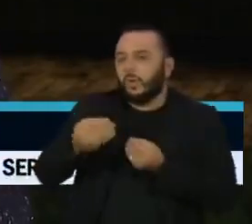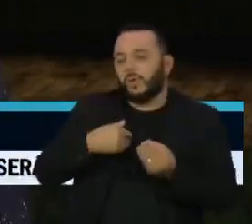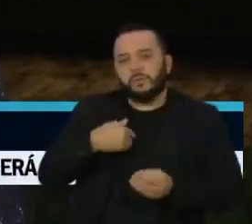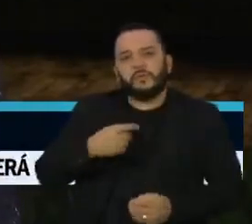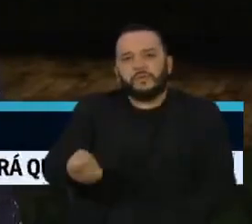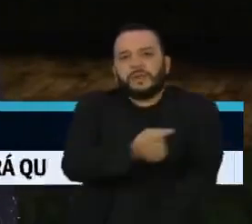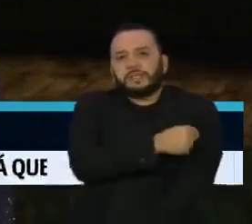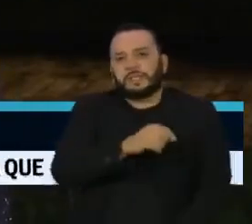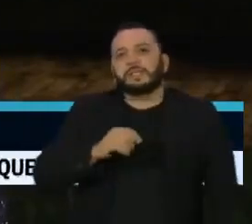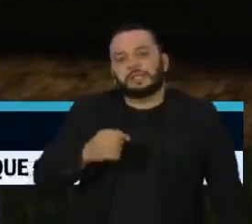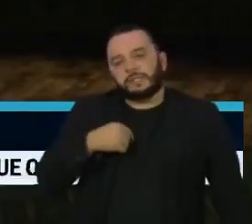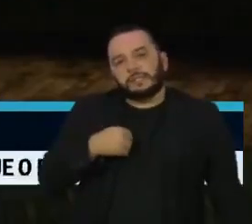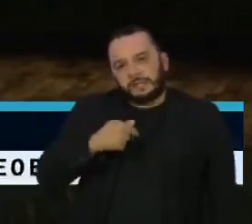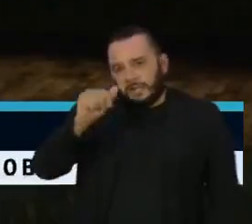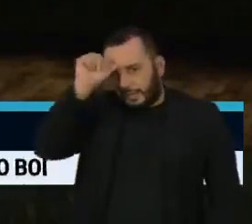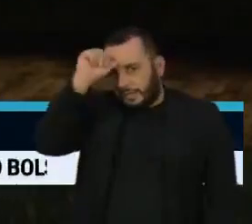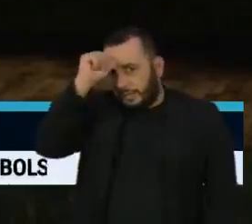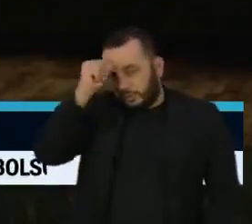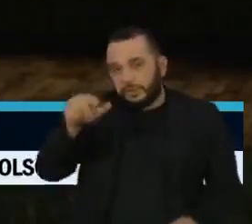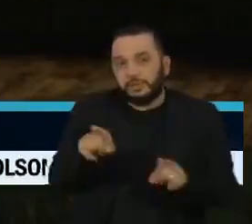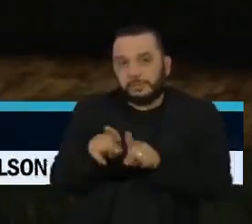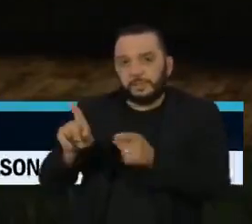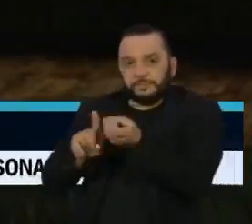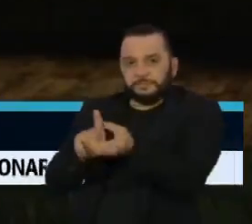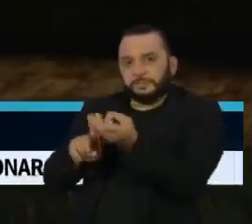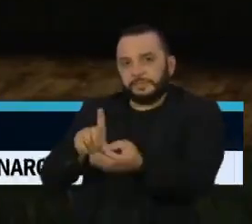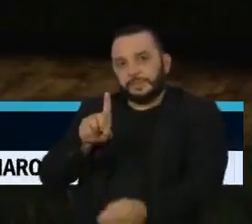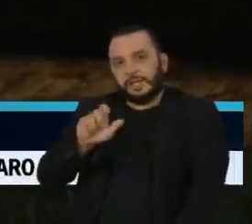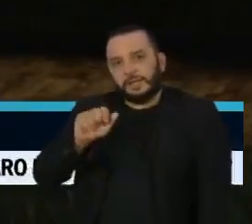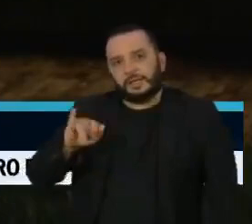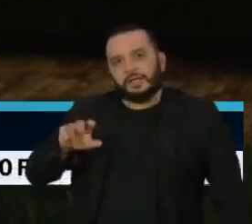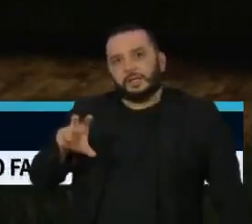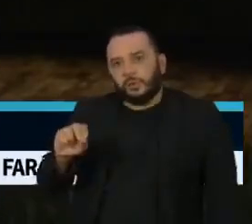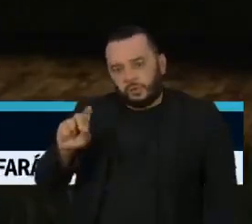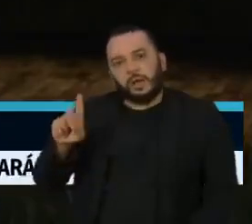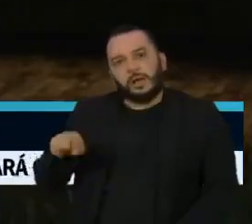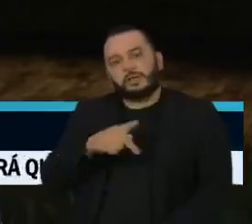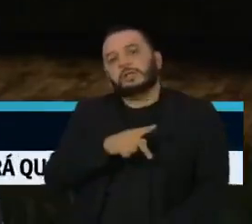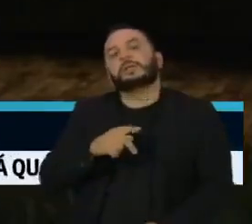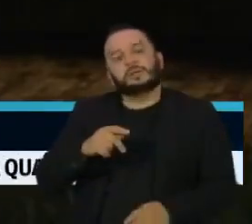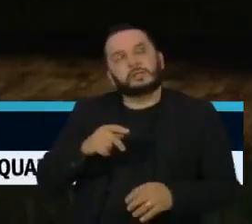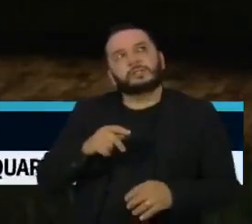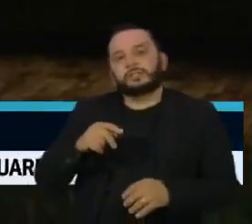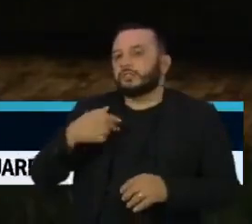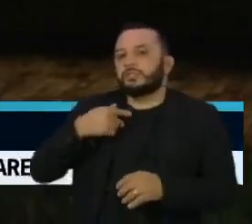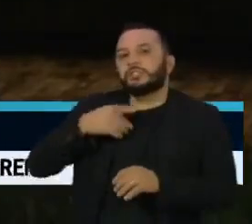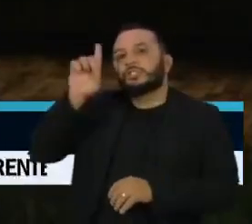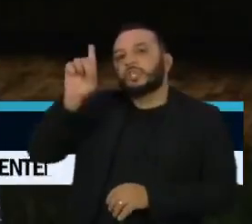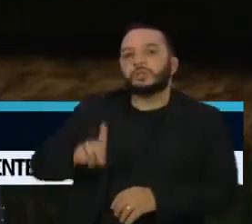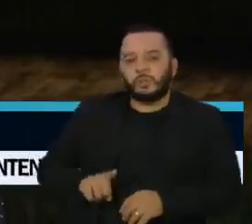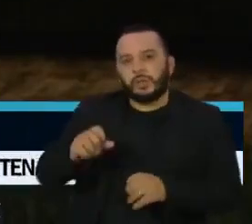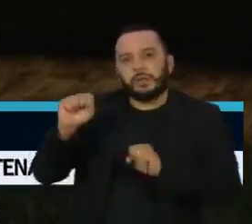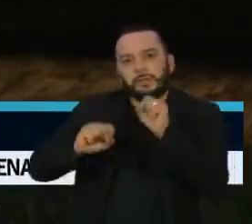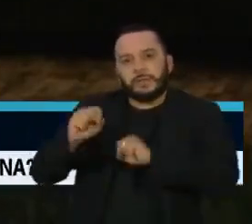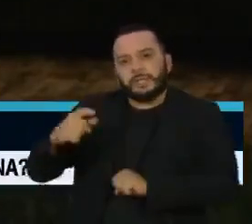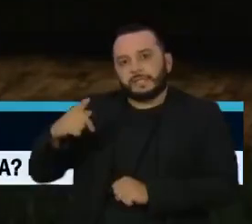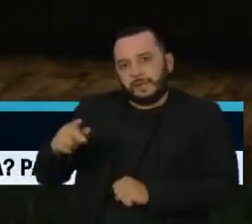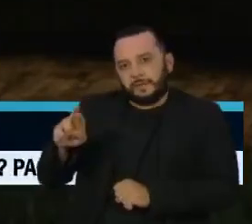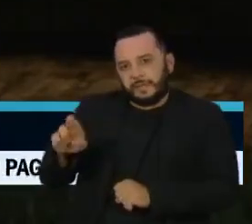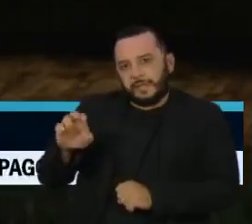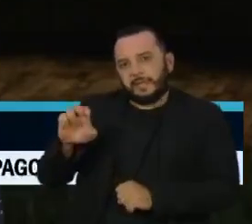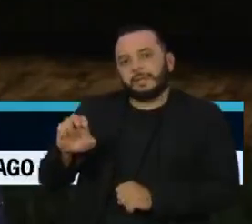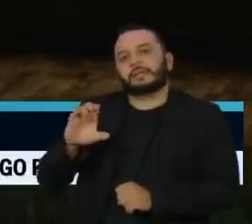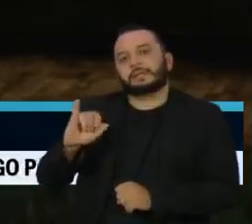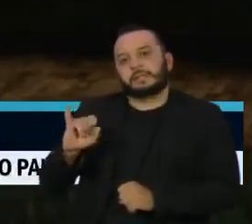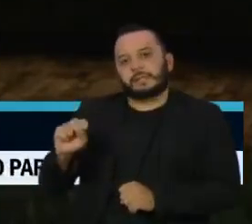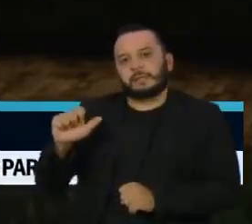Covaxin e vão ouvir o depoimento de Danilo Trento, diretor da Precisa Medicamentos, empresa que intermediou o